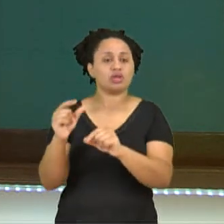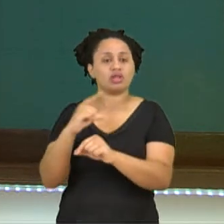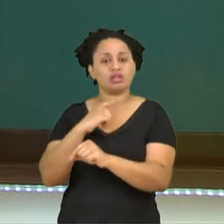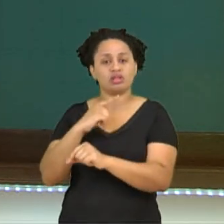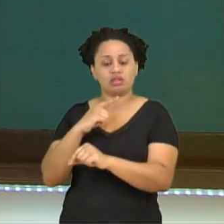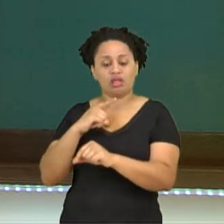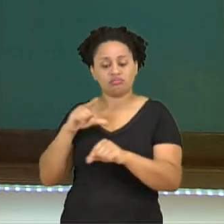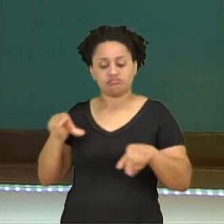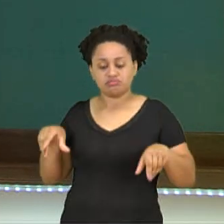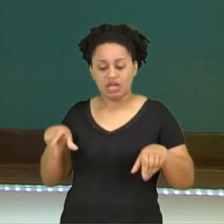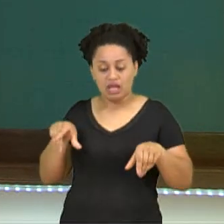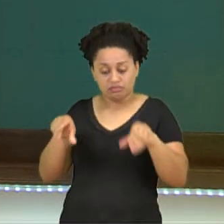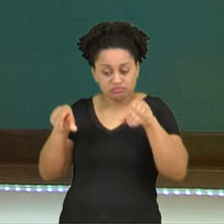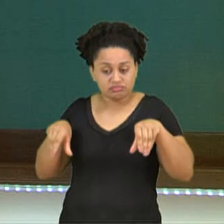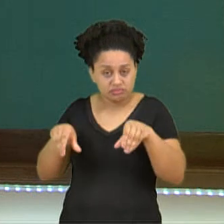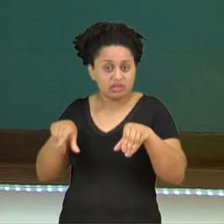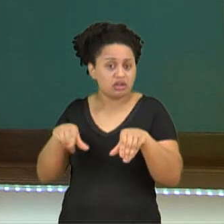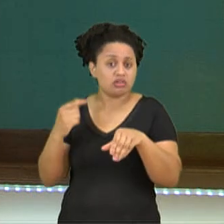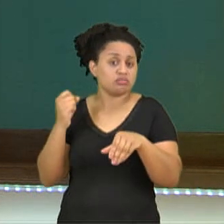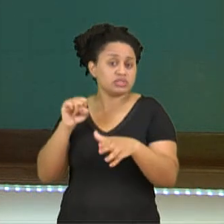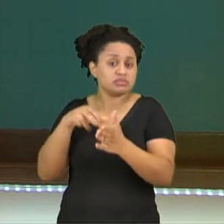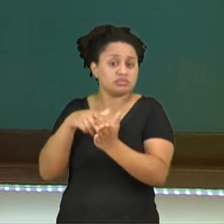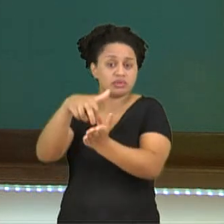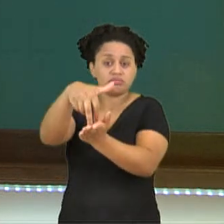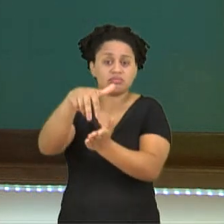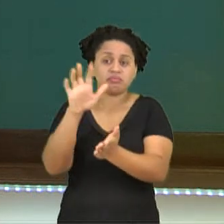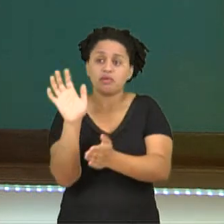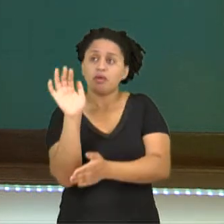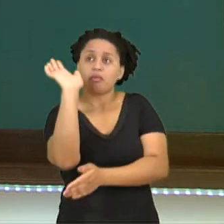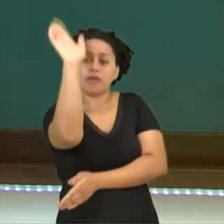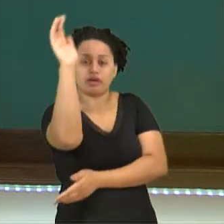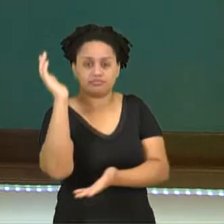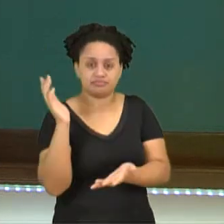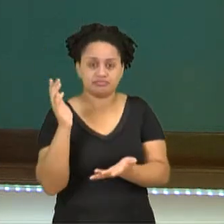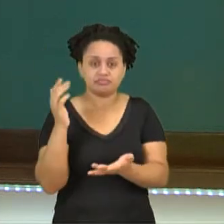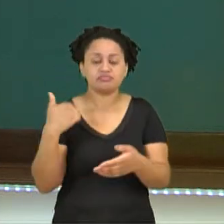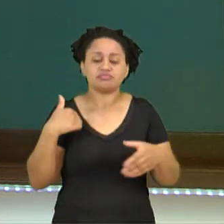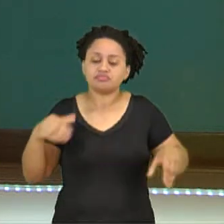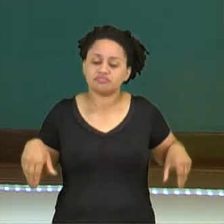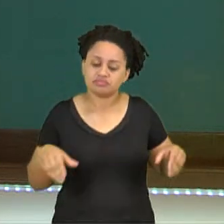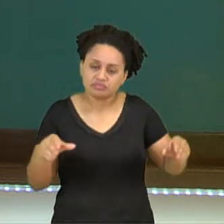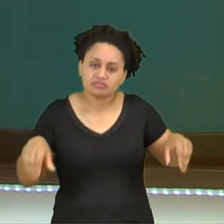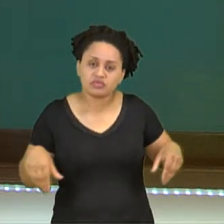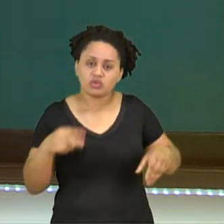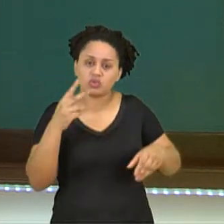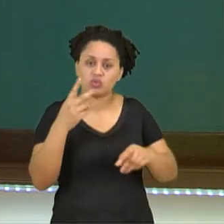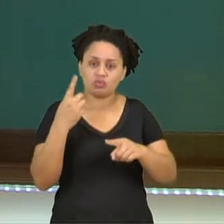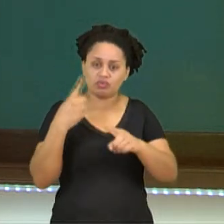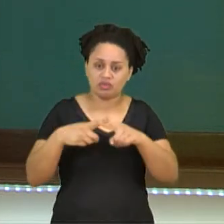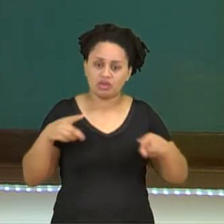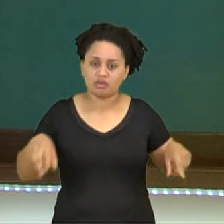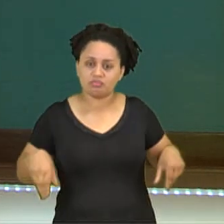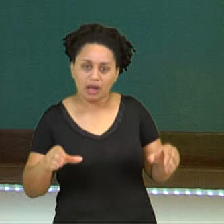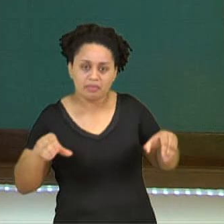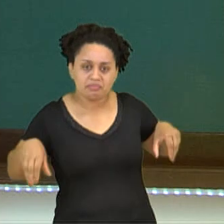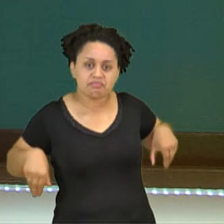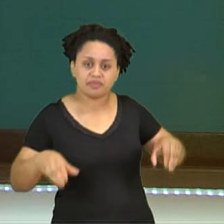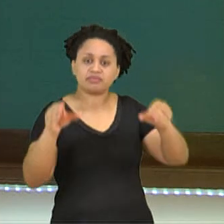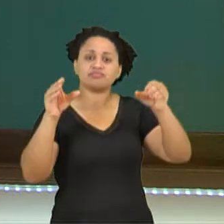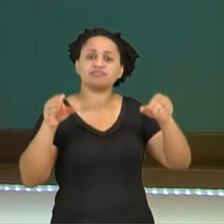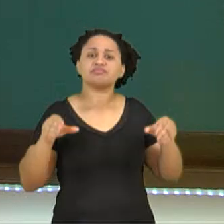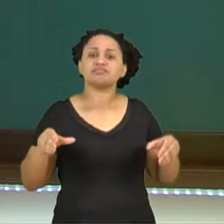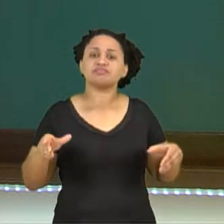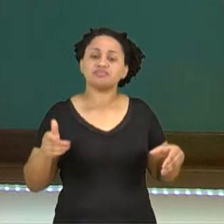em cadeira de roda está na cadeira, ele tem que movimentar 2 vezes, né? Puxar 2 vezes a